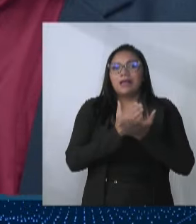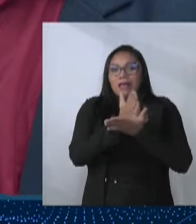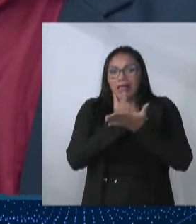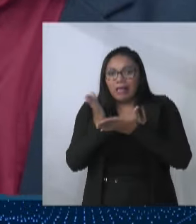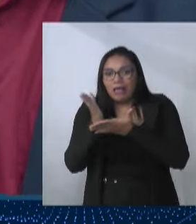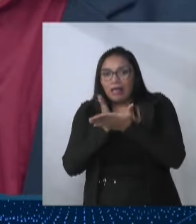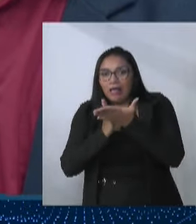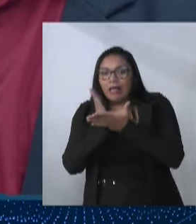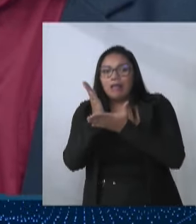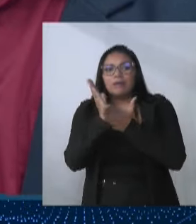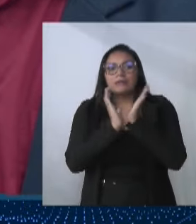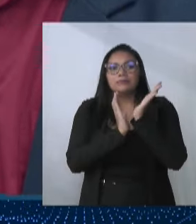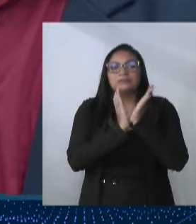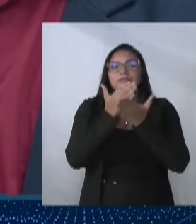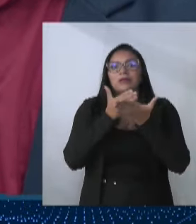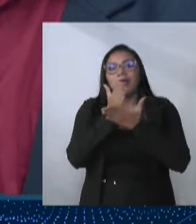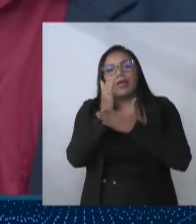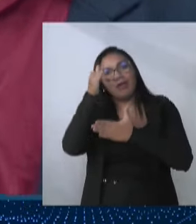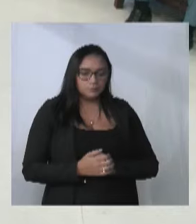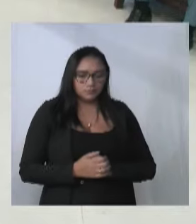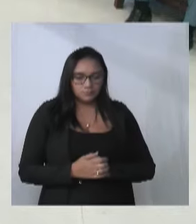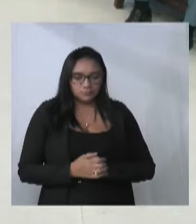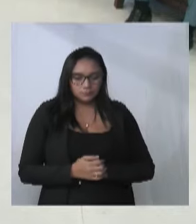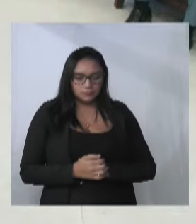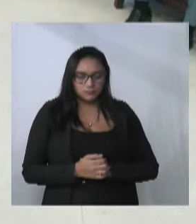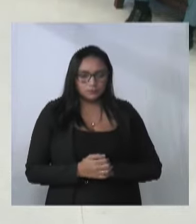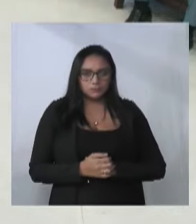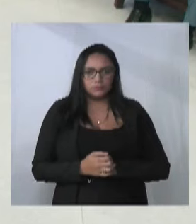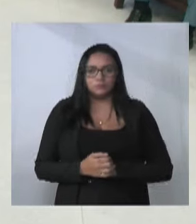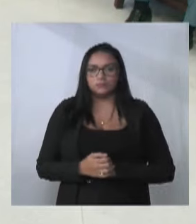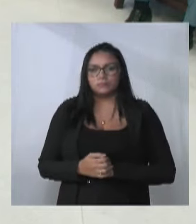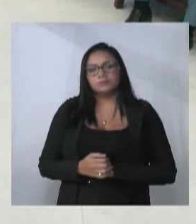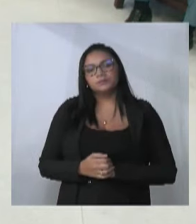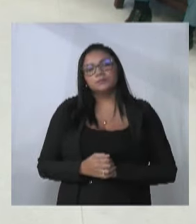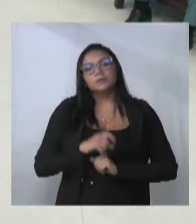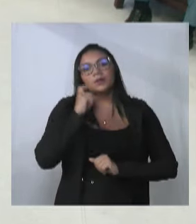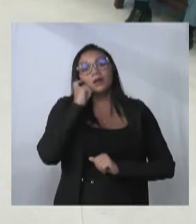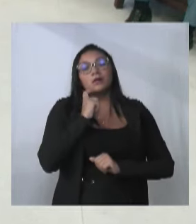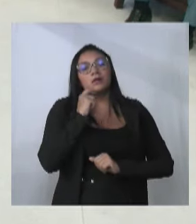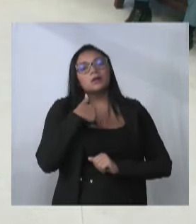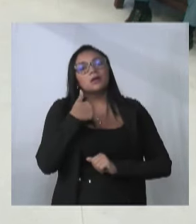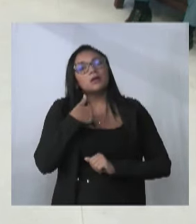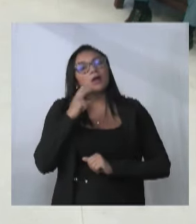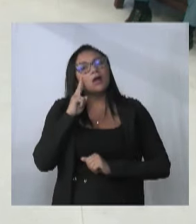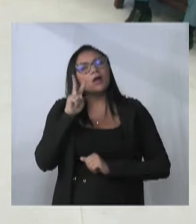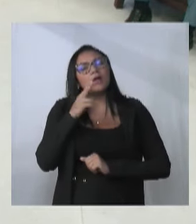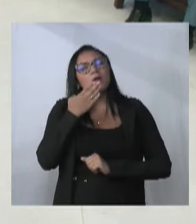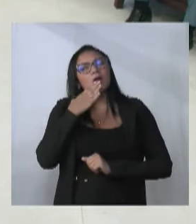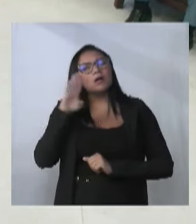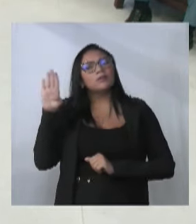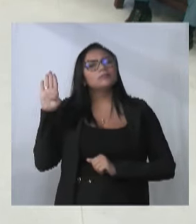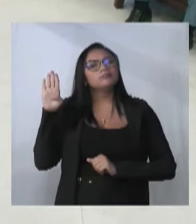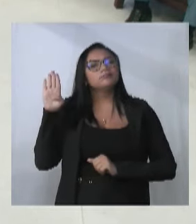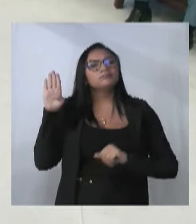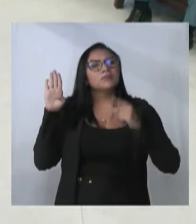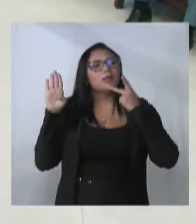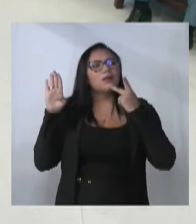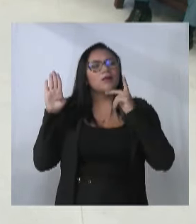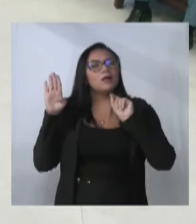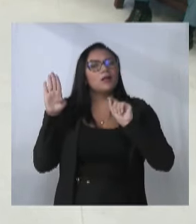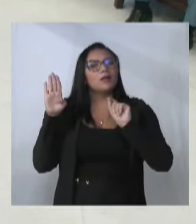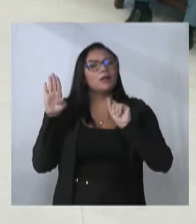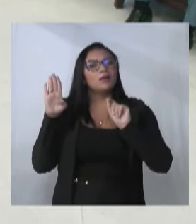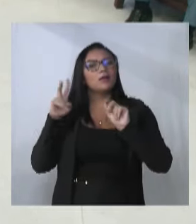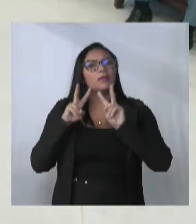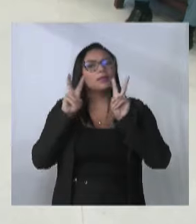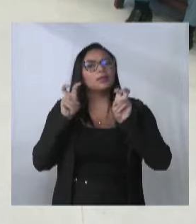atrair empresas de fora, para atrair recursos de fora. Francinaldo, eu vi candidatos falarem aqui sobre uma